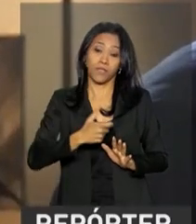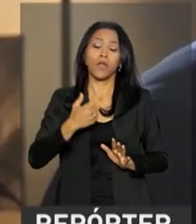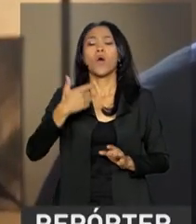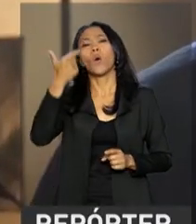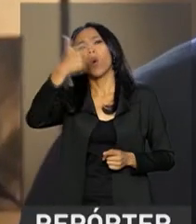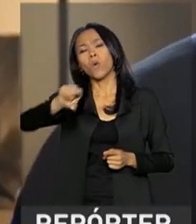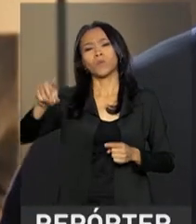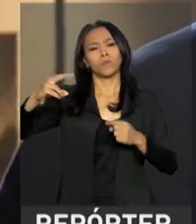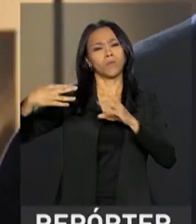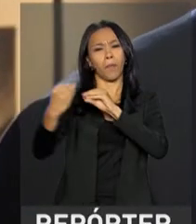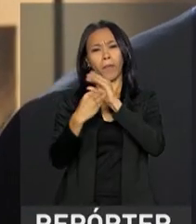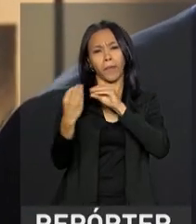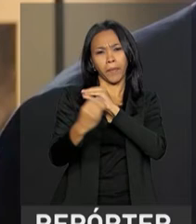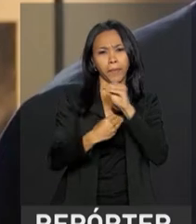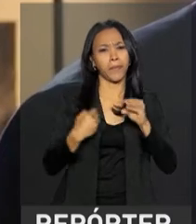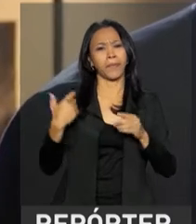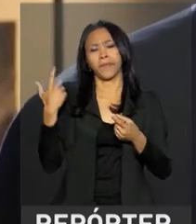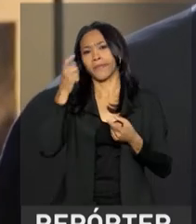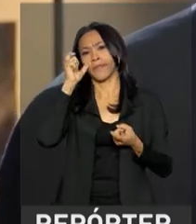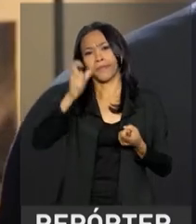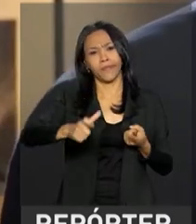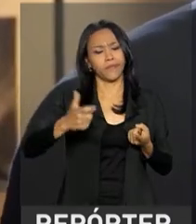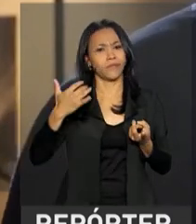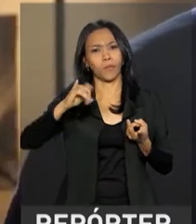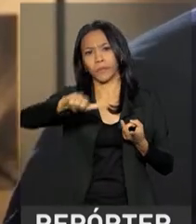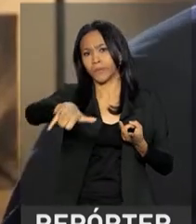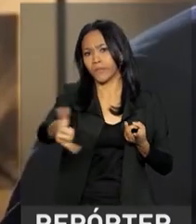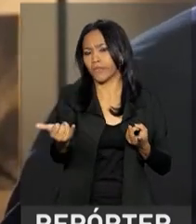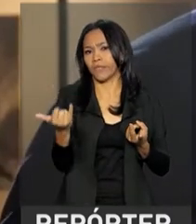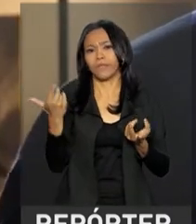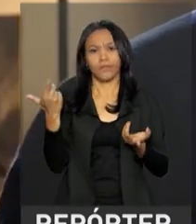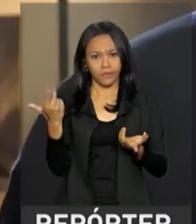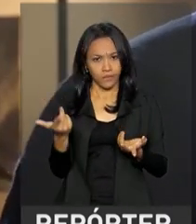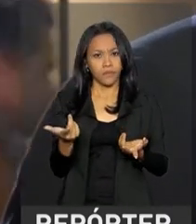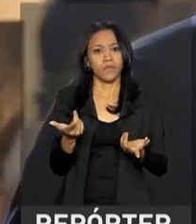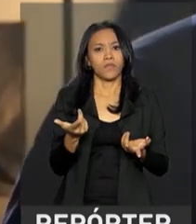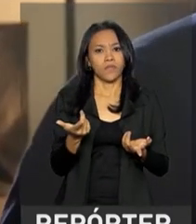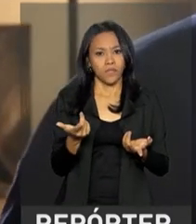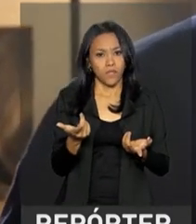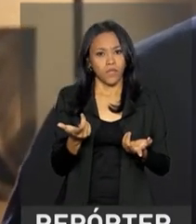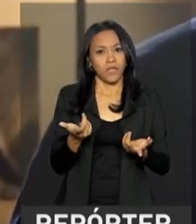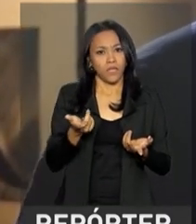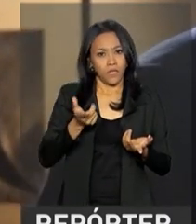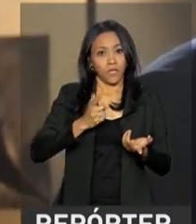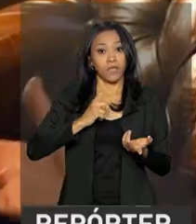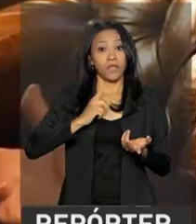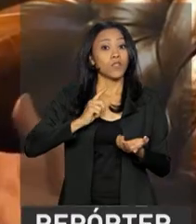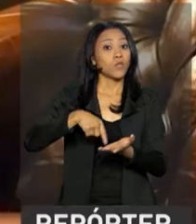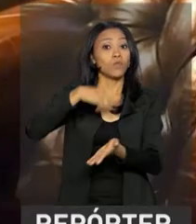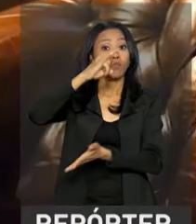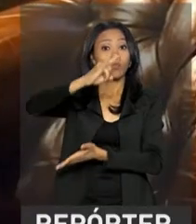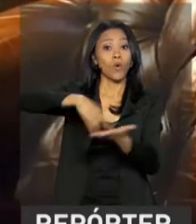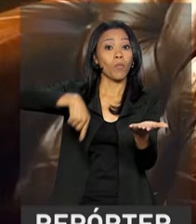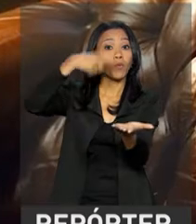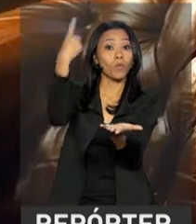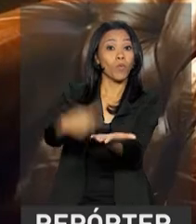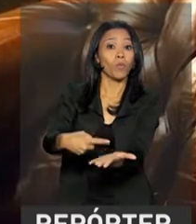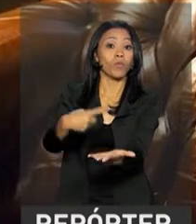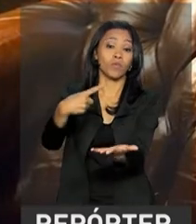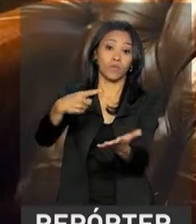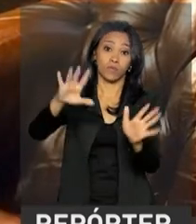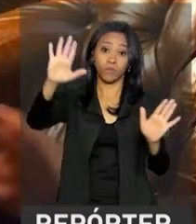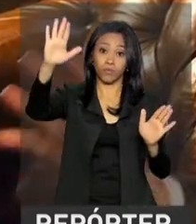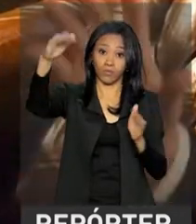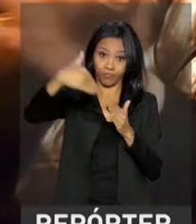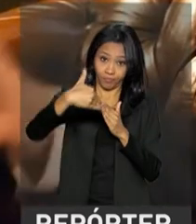sobre as possibilidades e o grande interesse que existe de um tratado comercial no reino